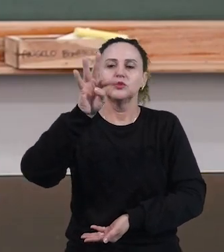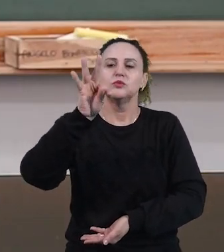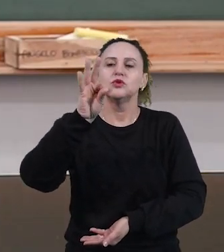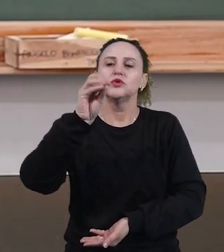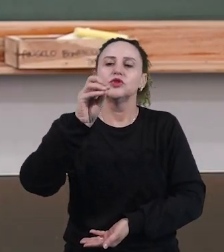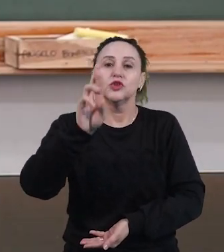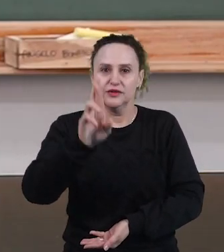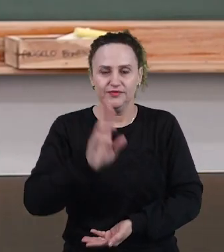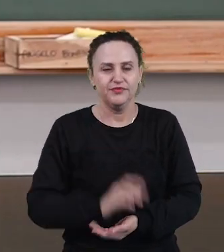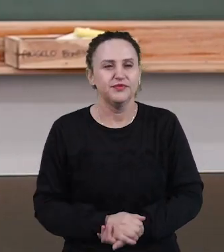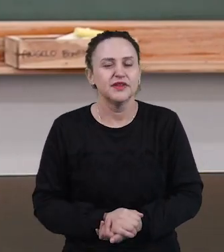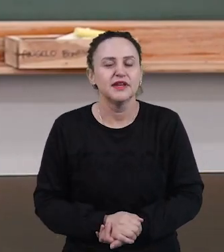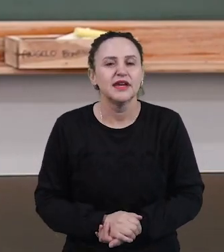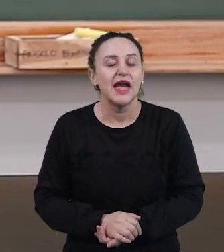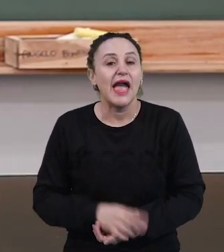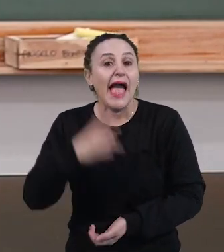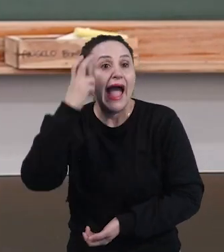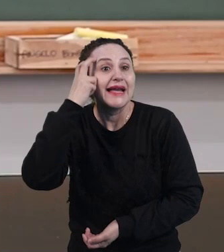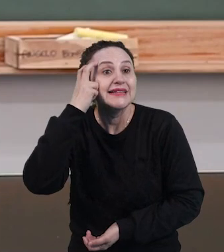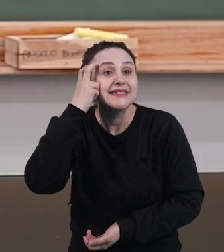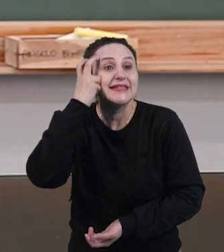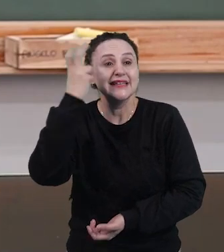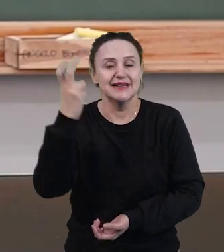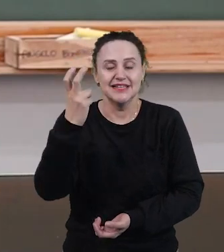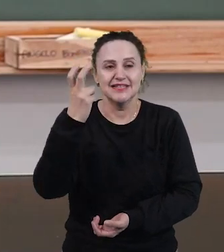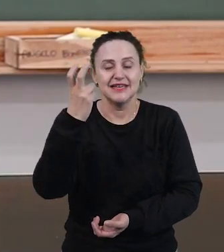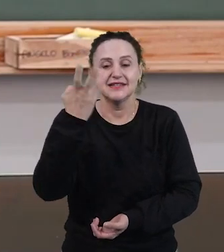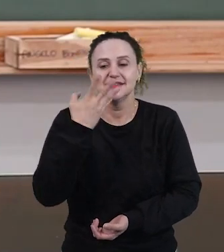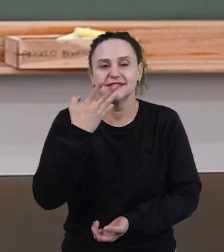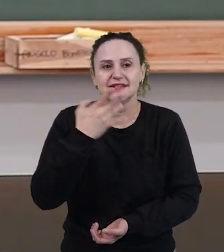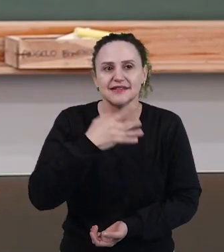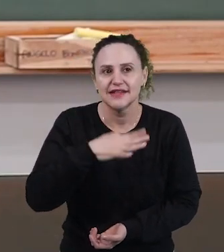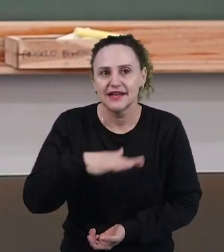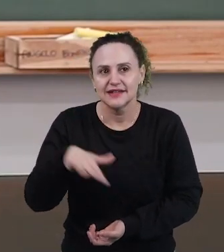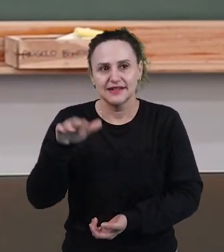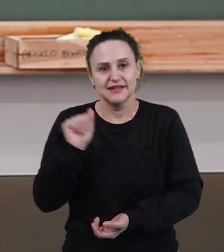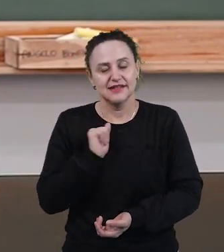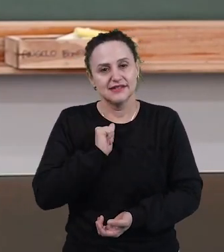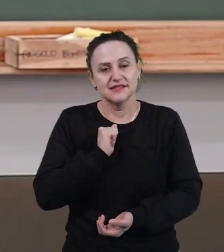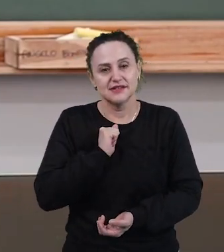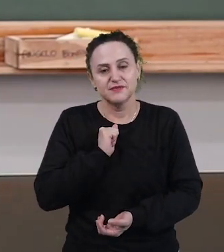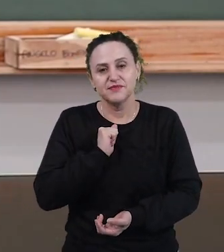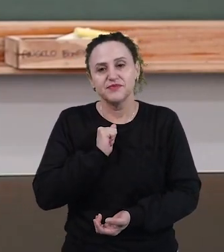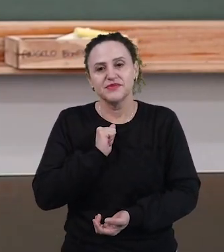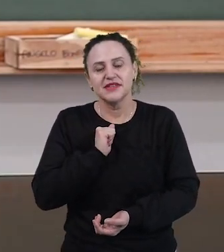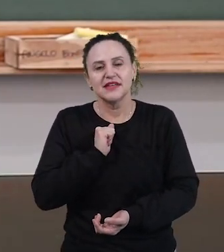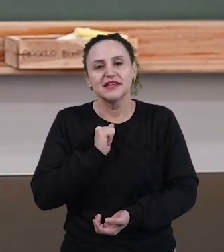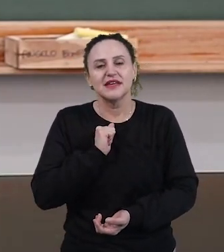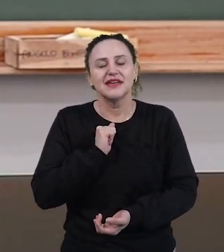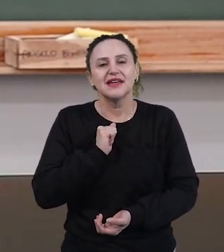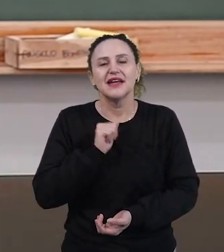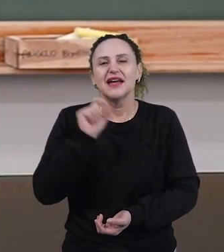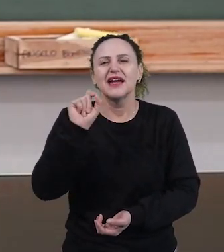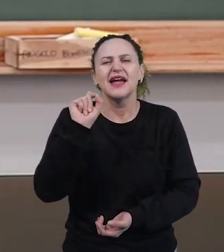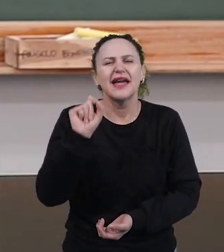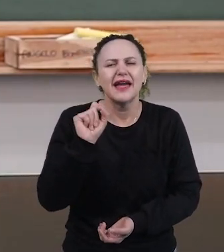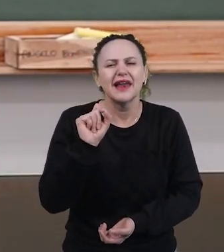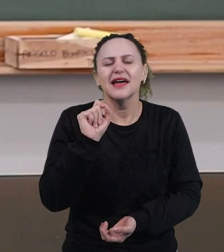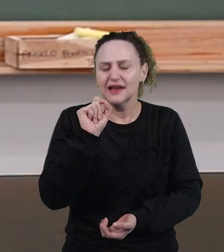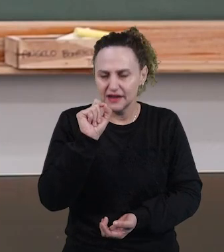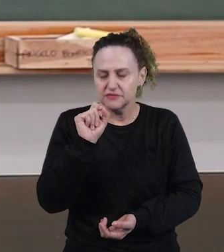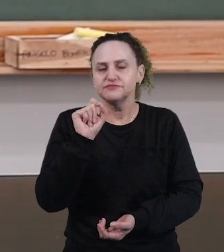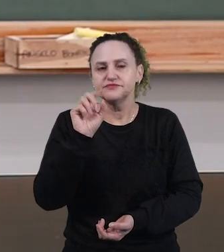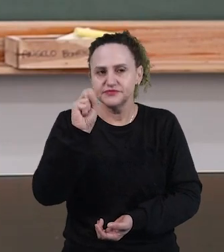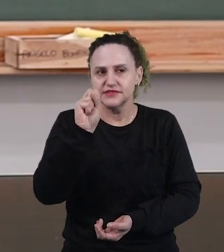O período a inteligência da criança, nesse momento, é uma inteligência sensório-motora. Isso vai mais